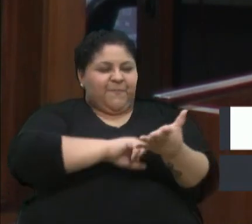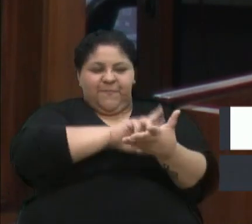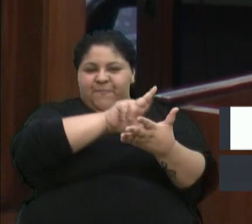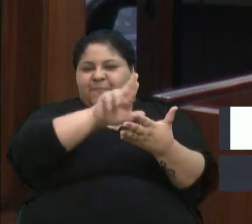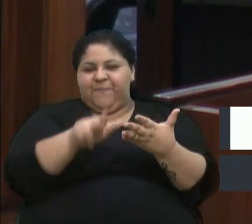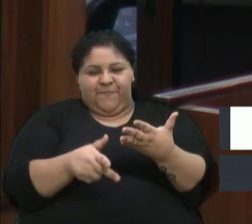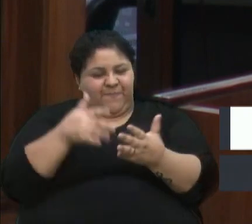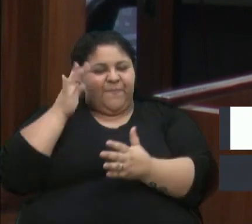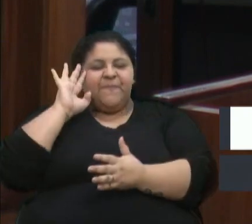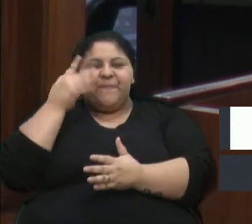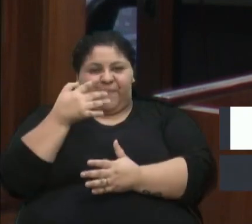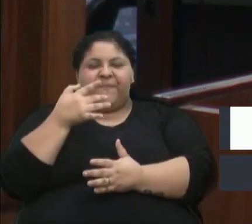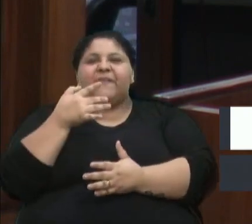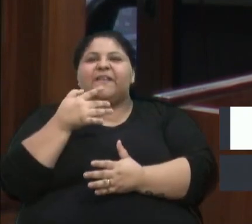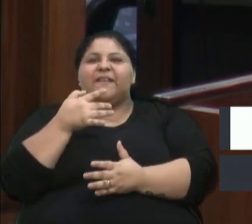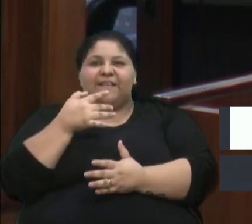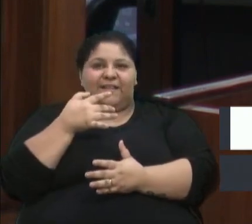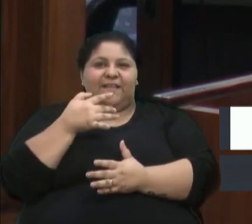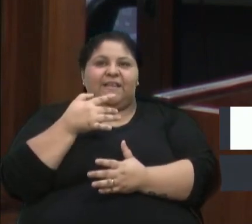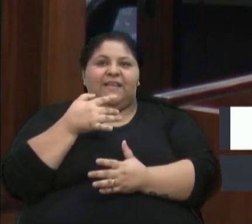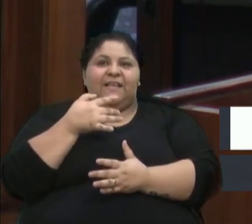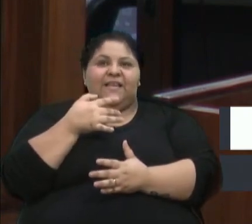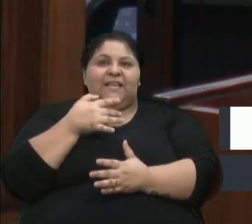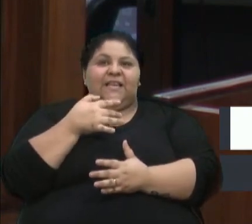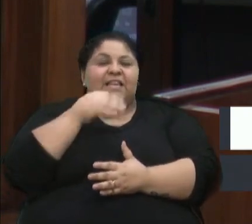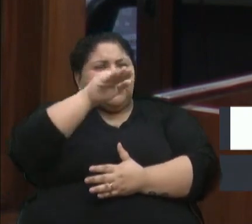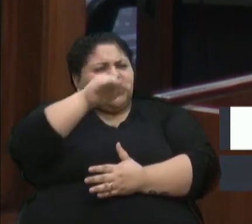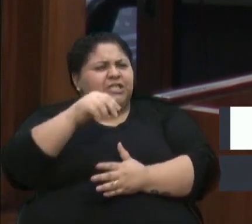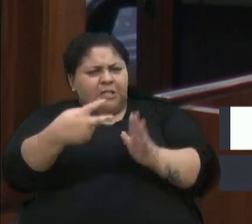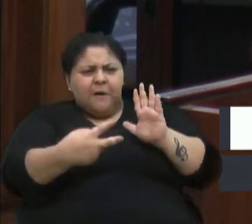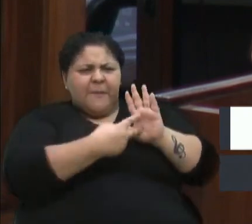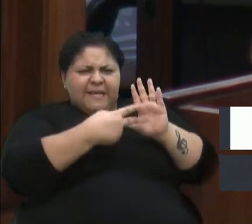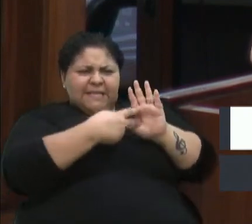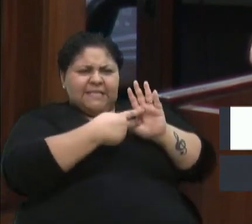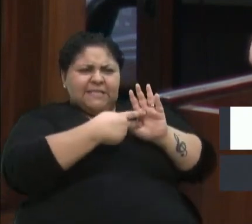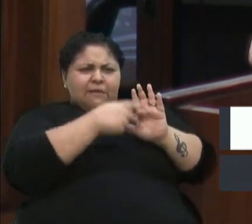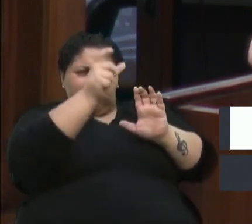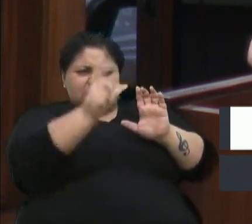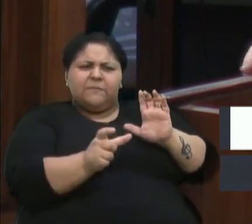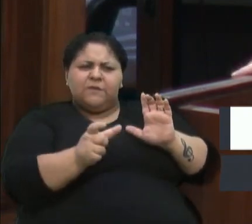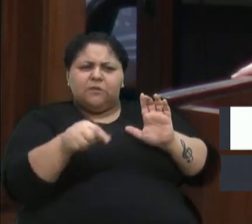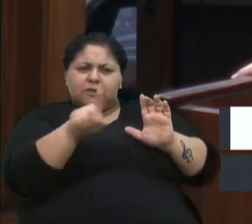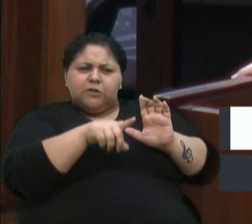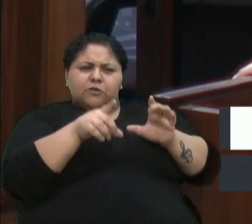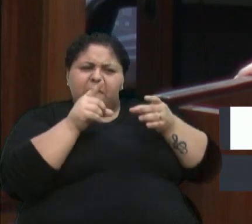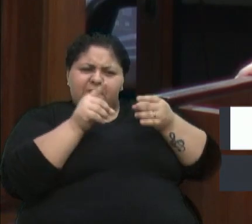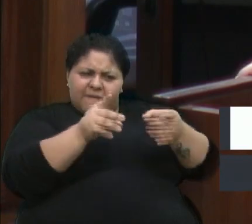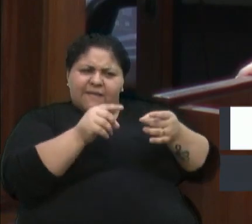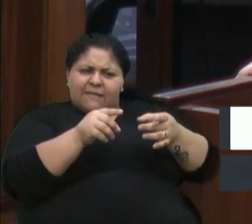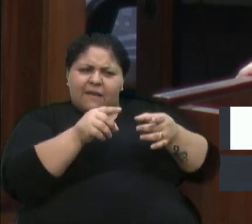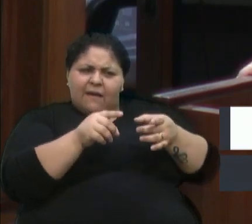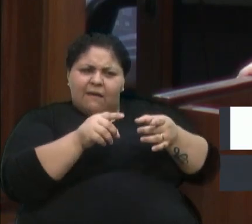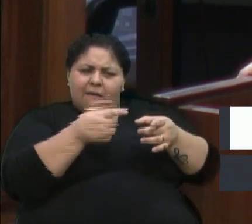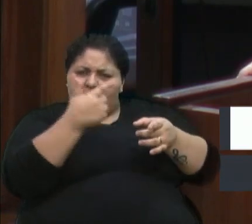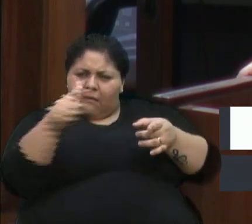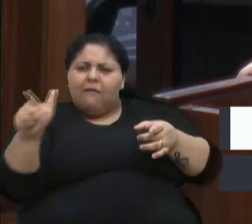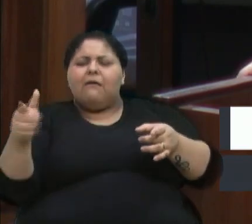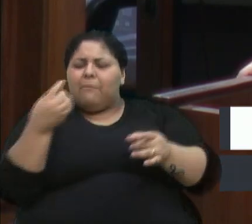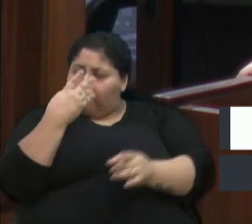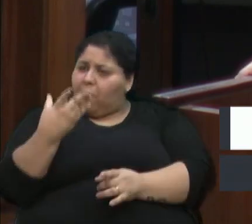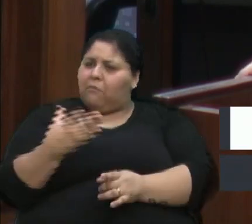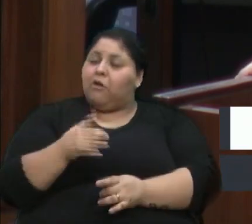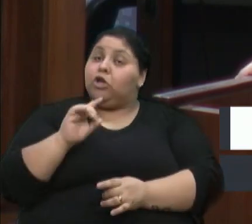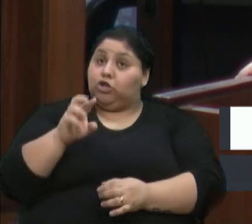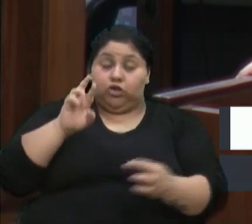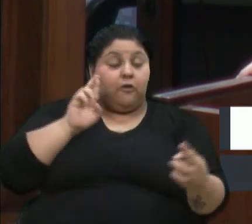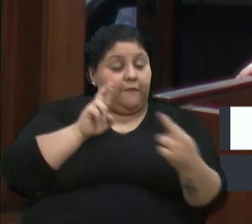que acontecem que elas acabam sendo atrativas, né, se a gente souber vender isso lá para fora. E só para fazer referência, antes